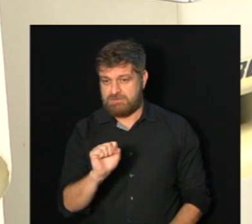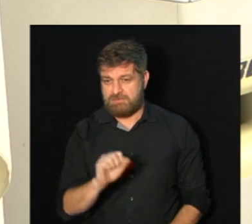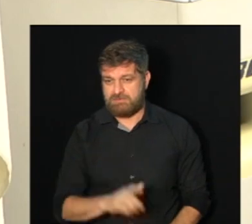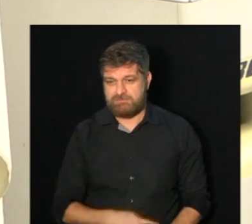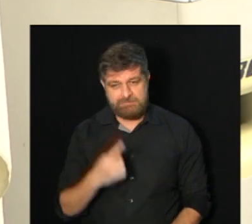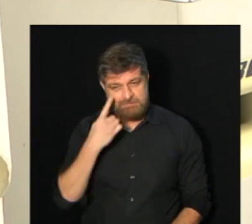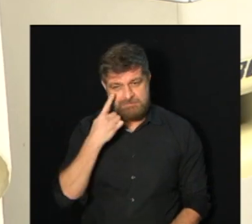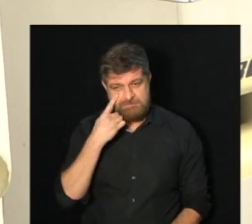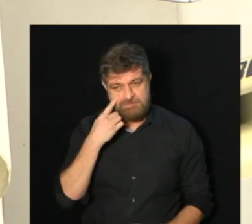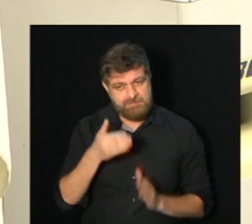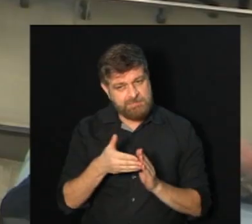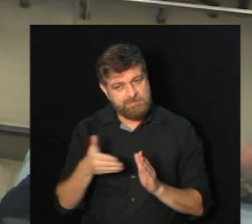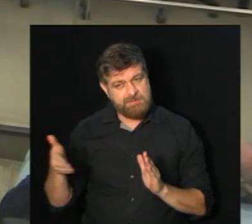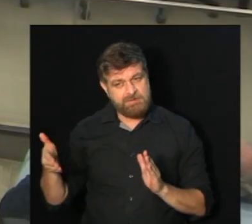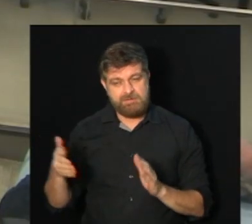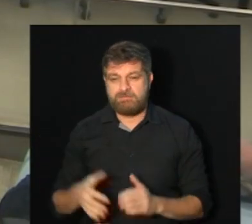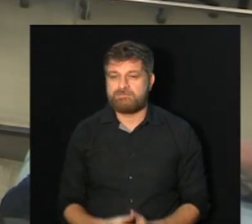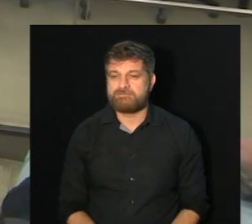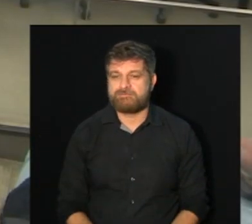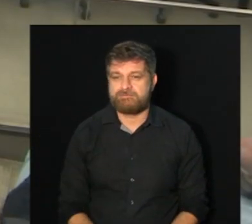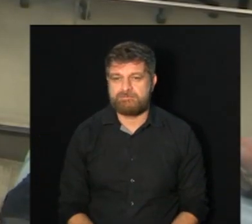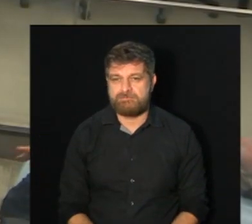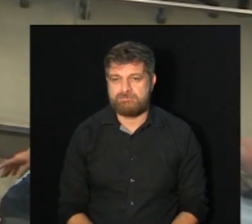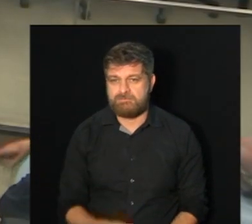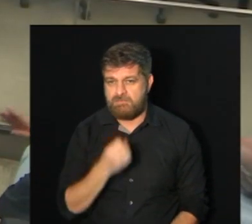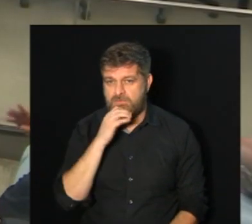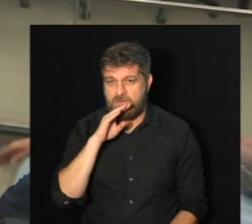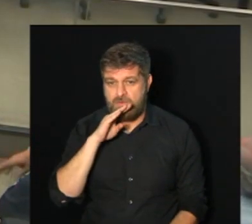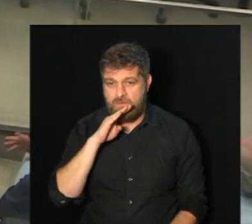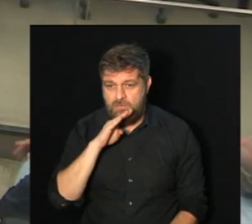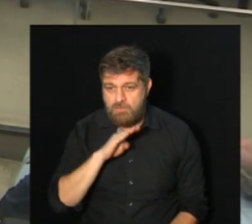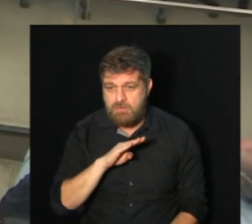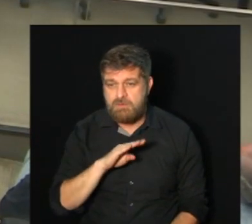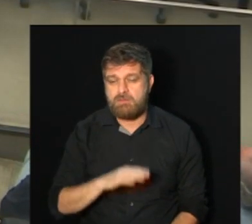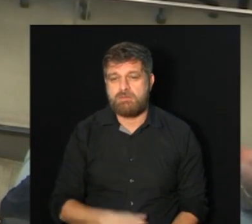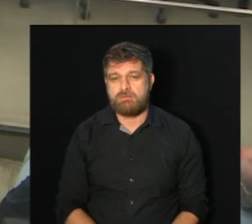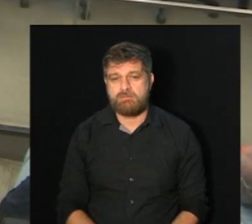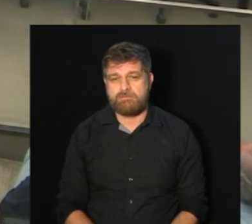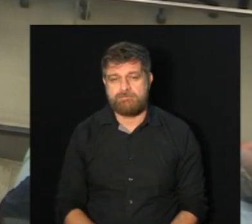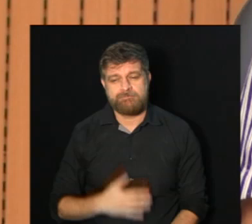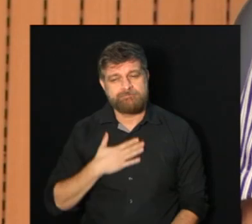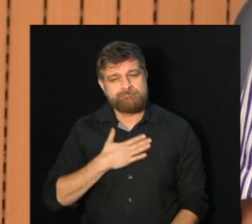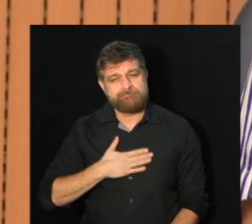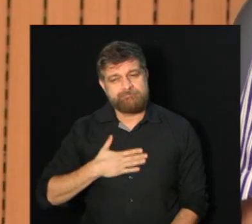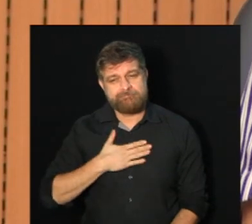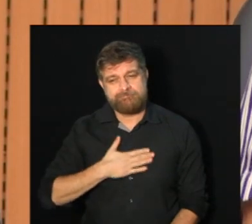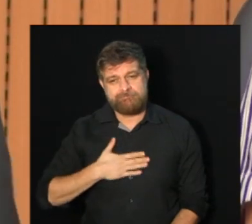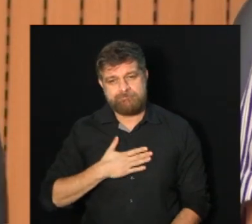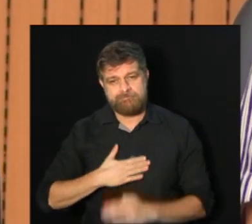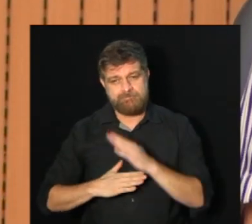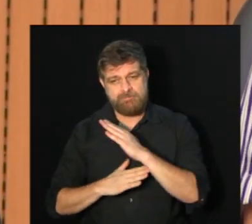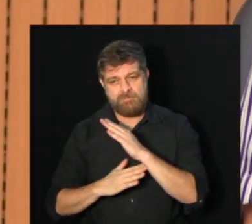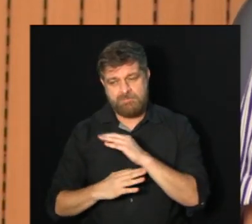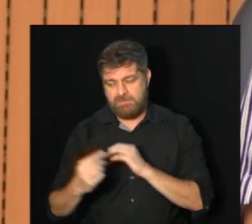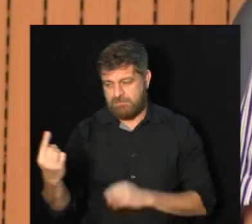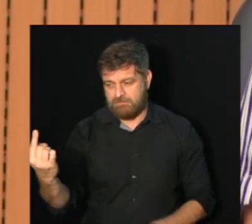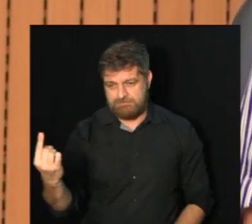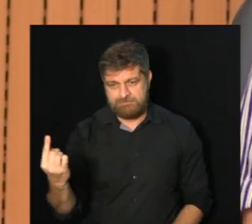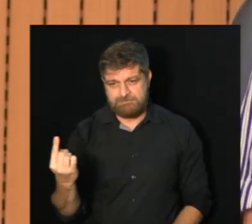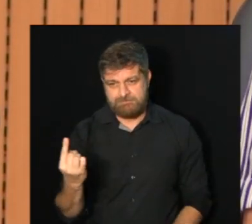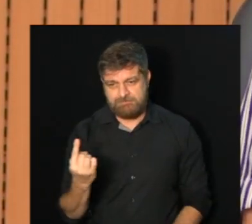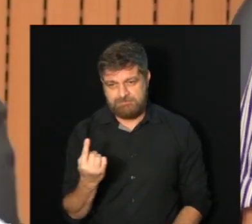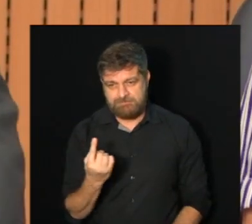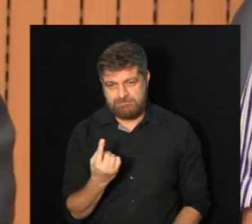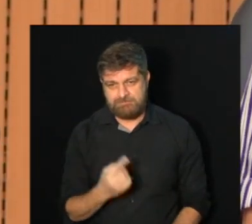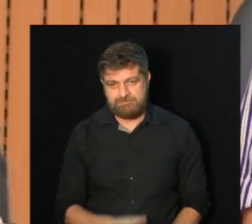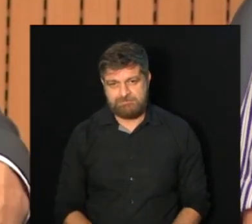Vamos acompanhar. Boa tarde. Sejam todos bem-vindos à primeira parte da reunião da